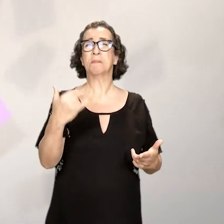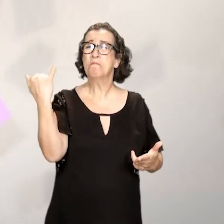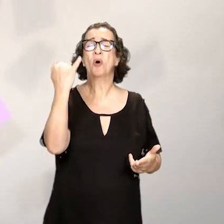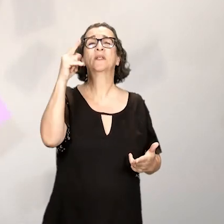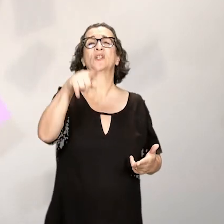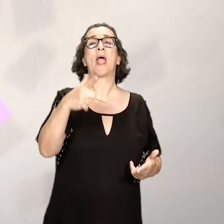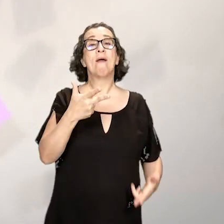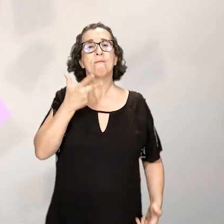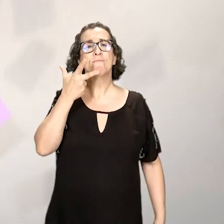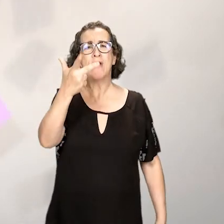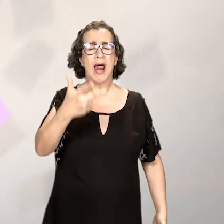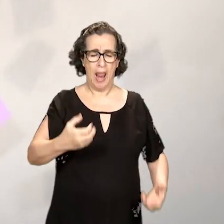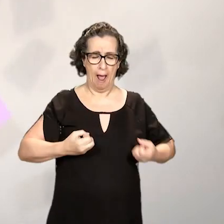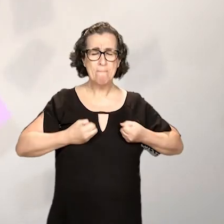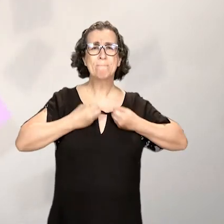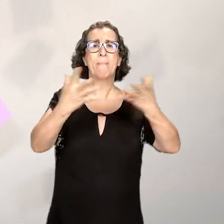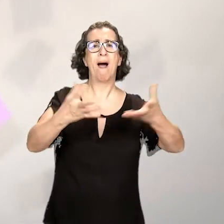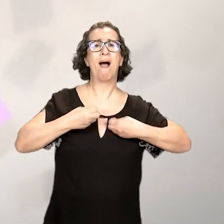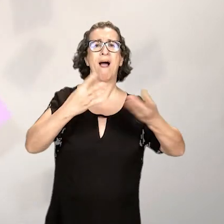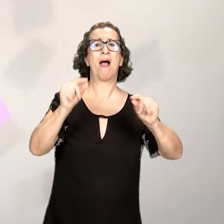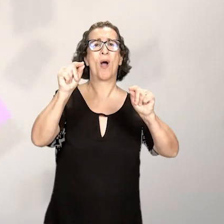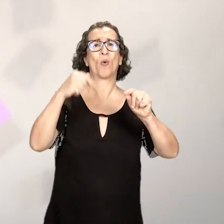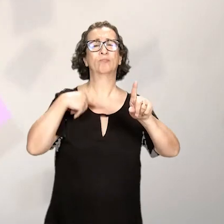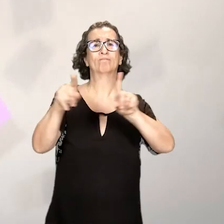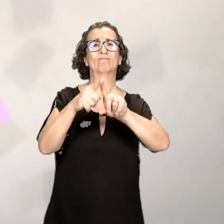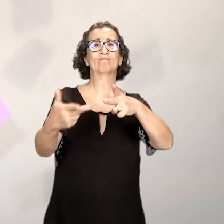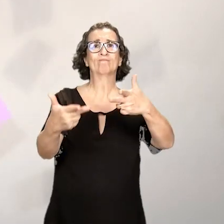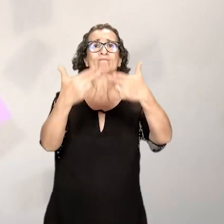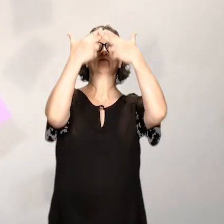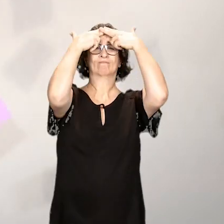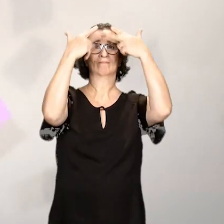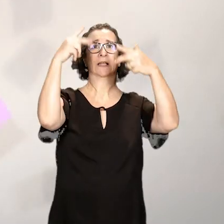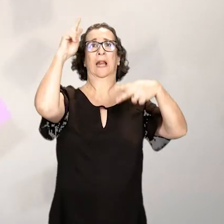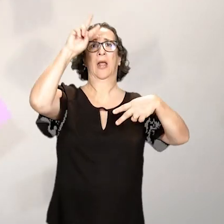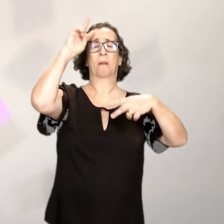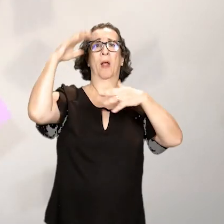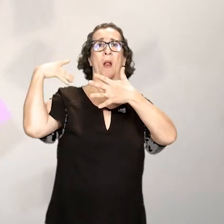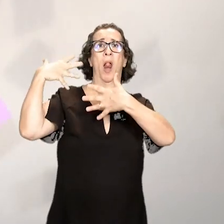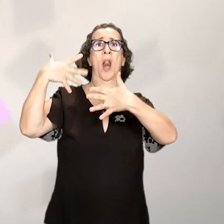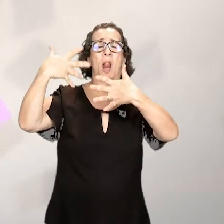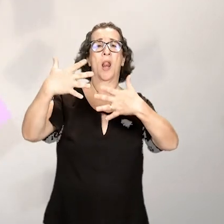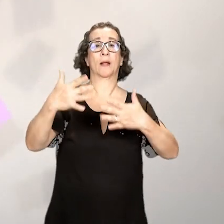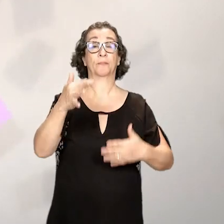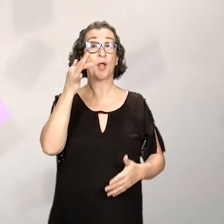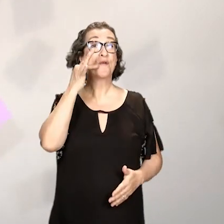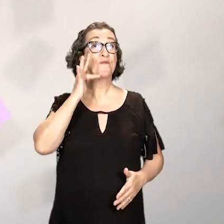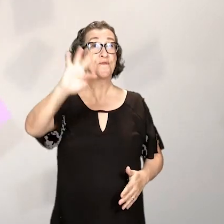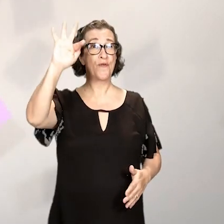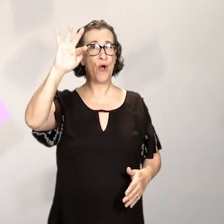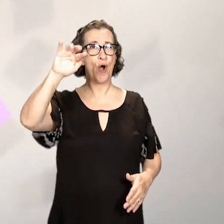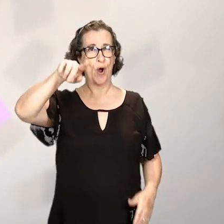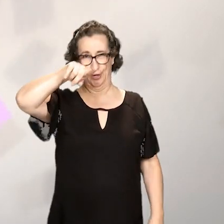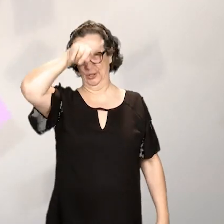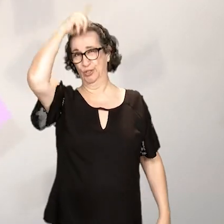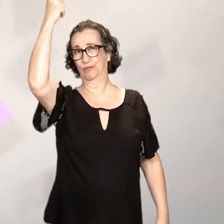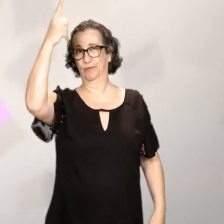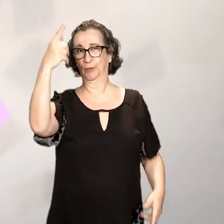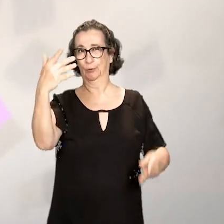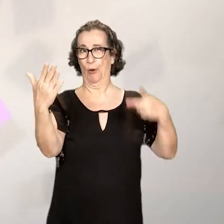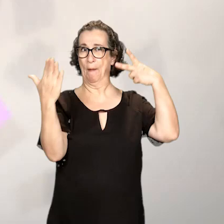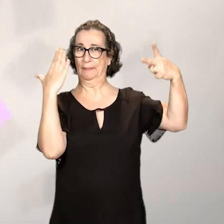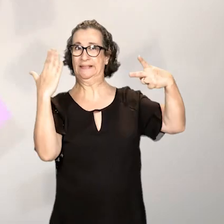acontecimento que deixou essa essas lembranças que a gente fica rememorando froid quando ele inventa né a